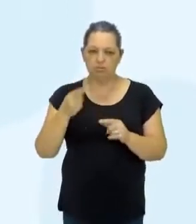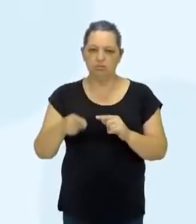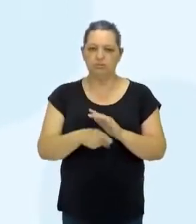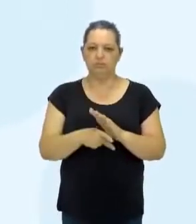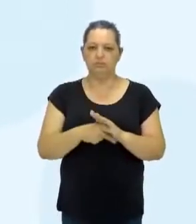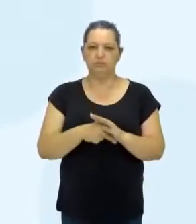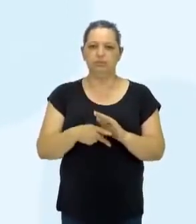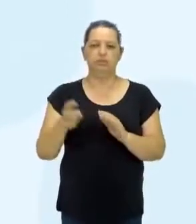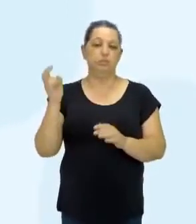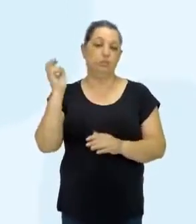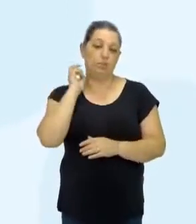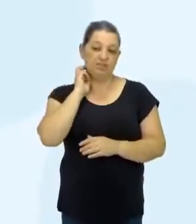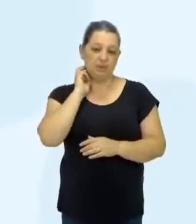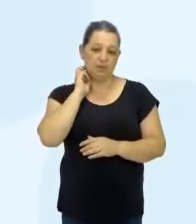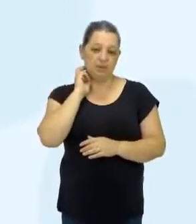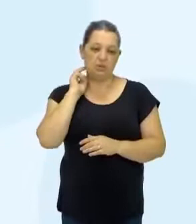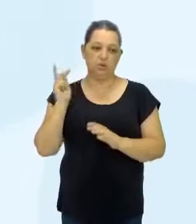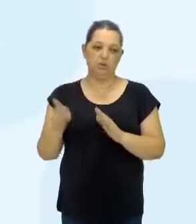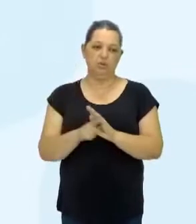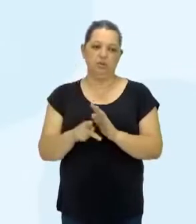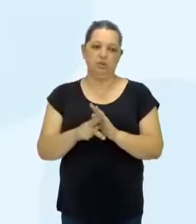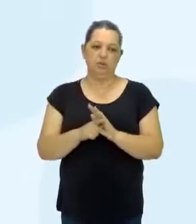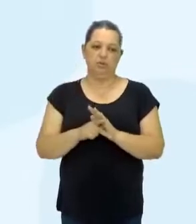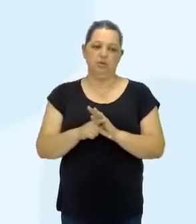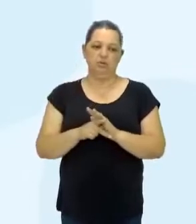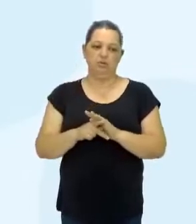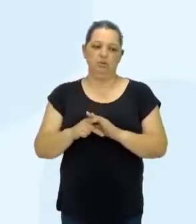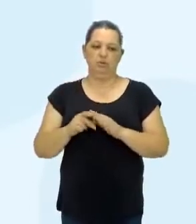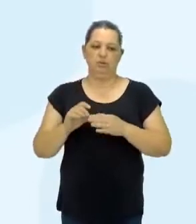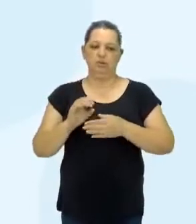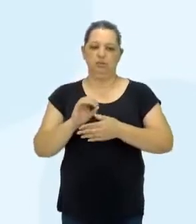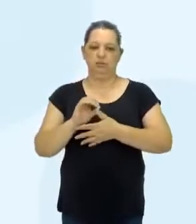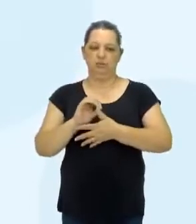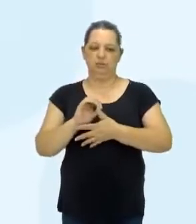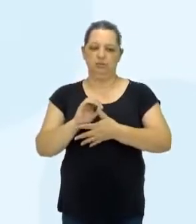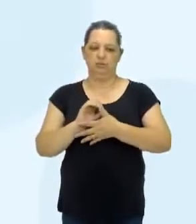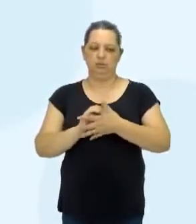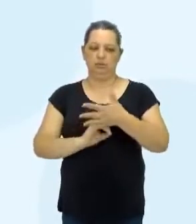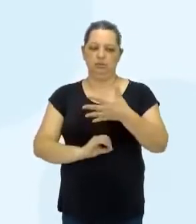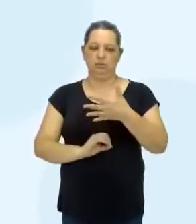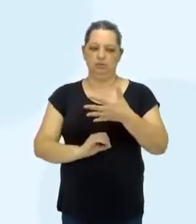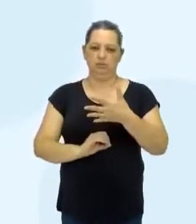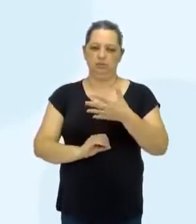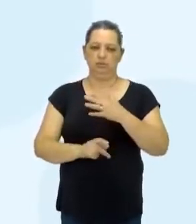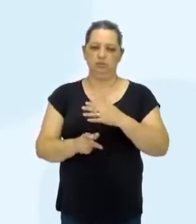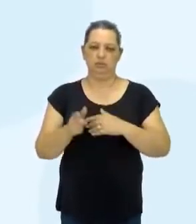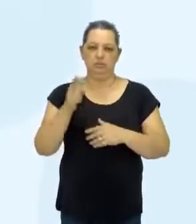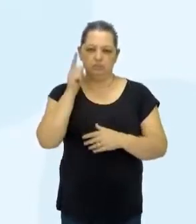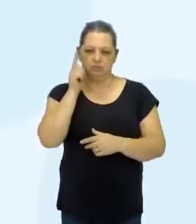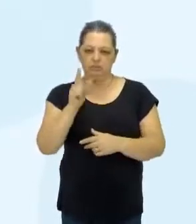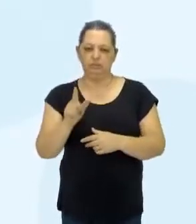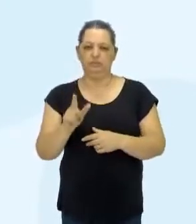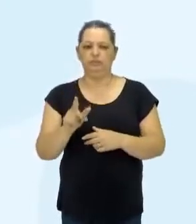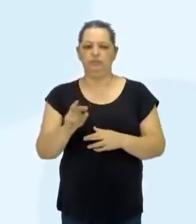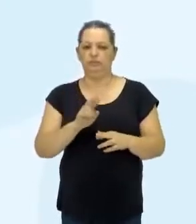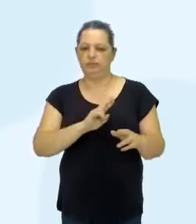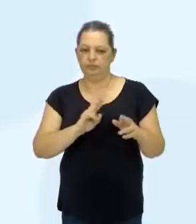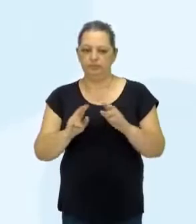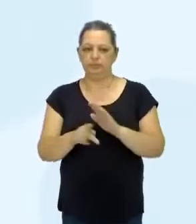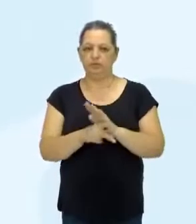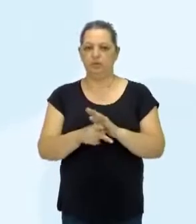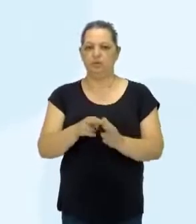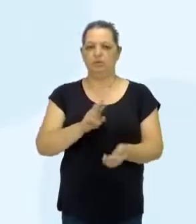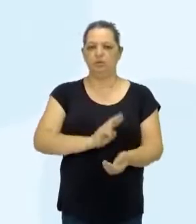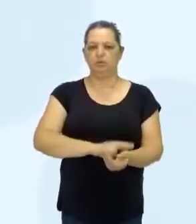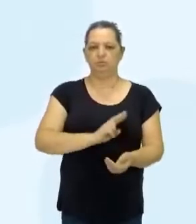morcego. Então o morcego emite aí na faixa do ultrassom. Então aí ele consegue, né? Captar aí a sua presa ou se deslocar